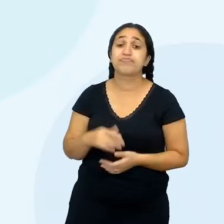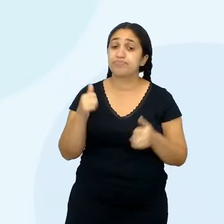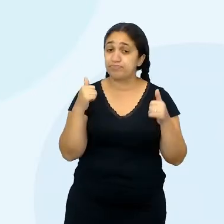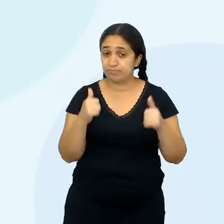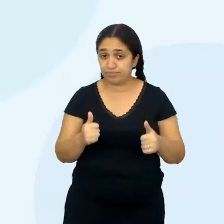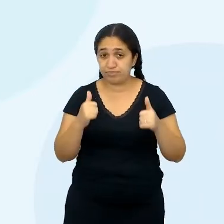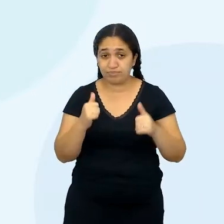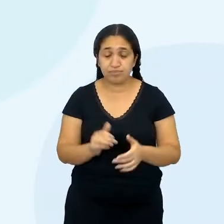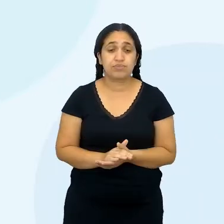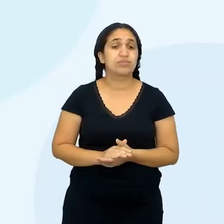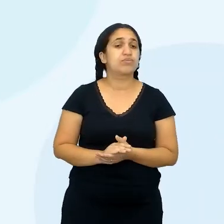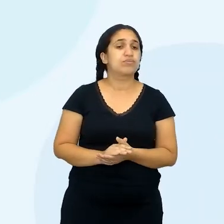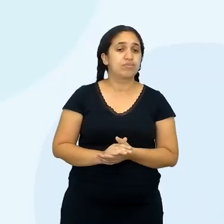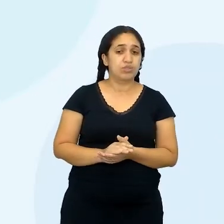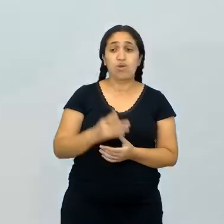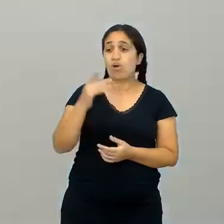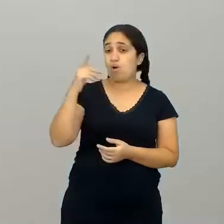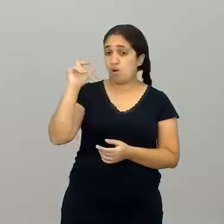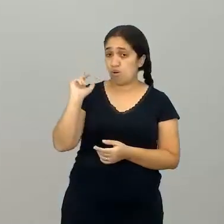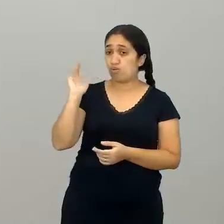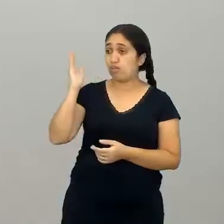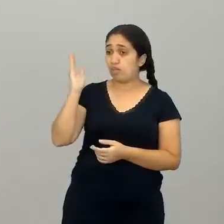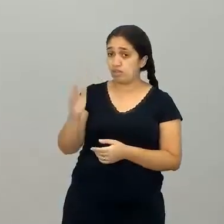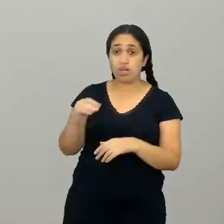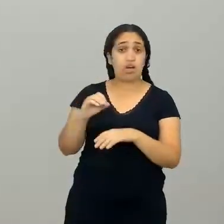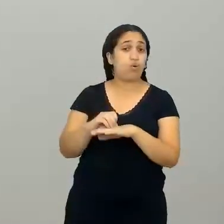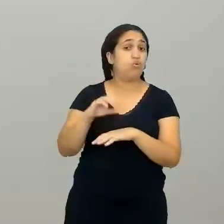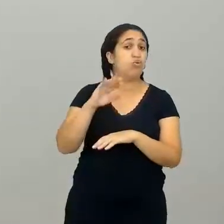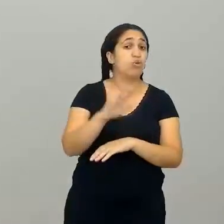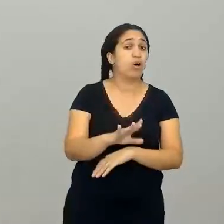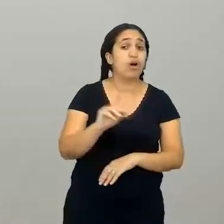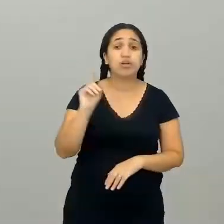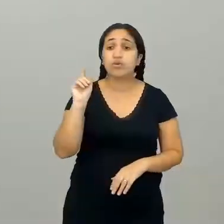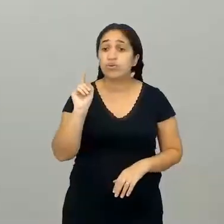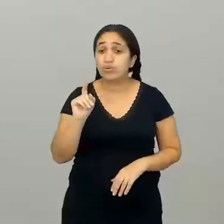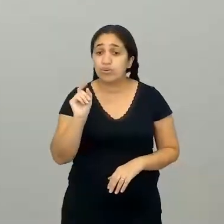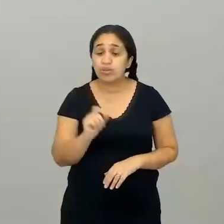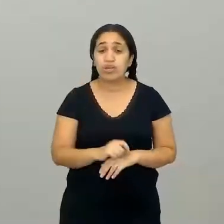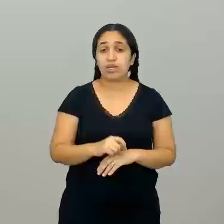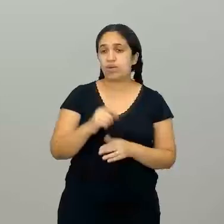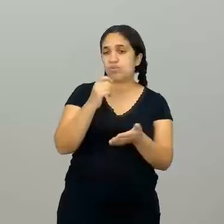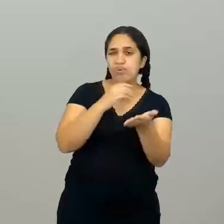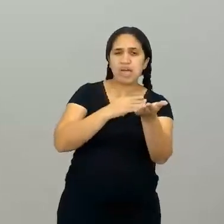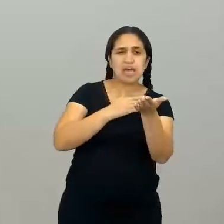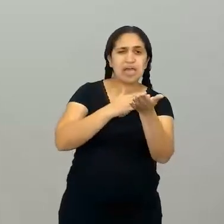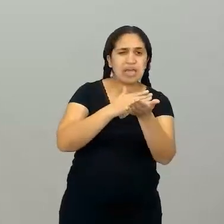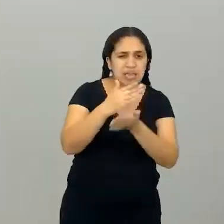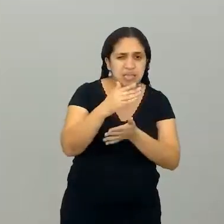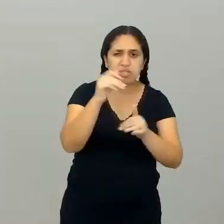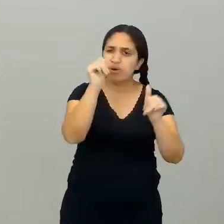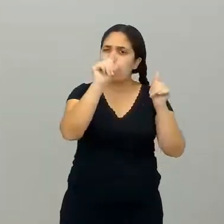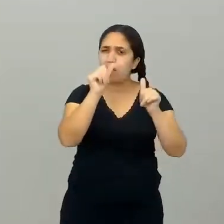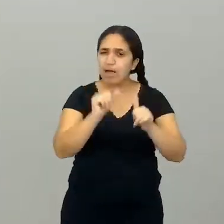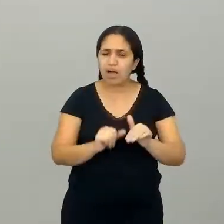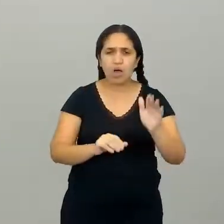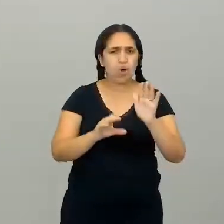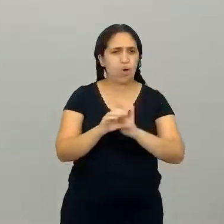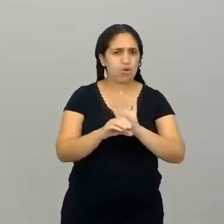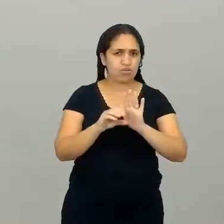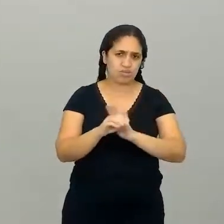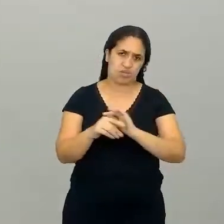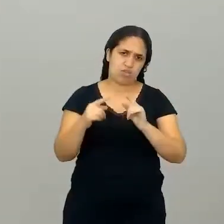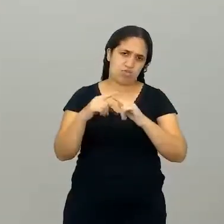vendo aí, o professor Valmir ontem deu um toque super legal no início da análise desse conceito, porque ele é um sistema basicamente